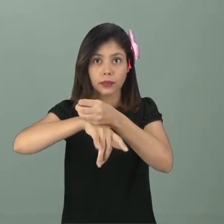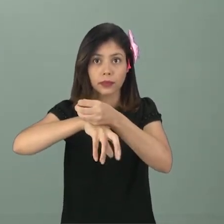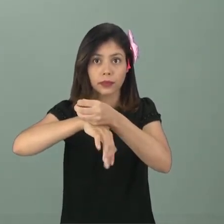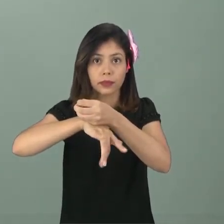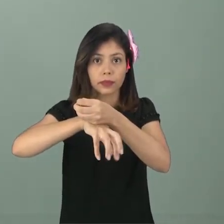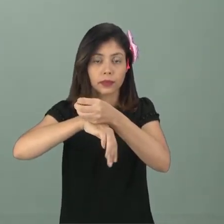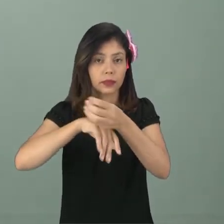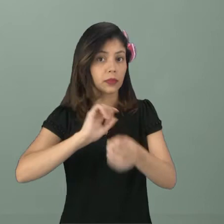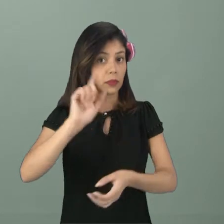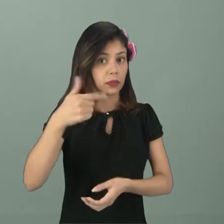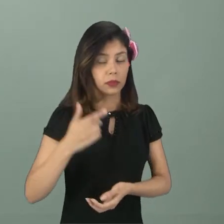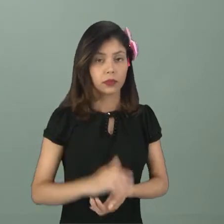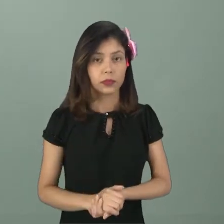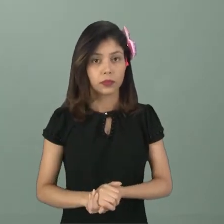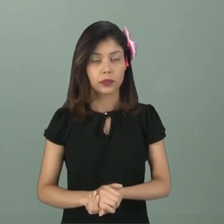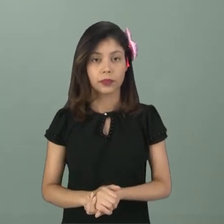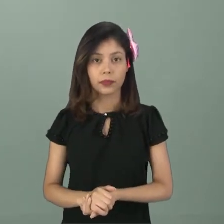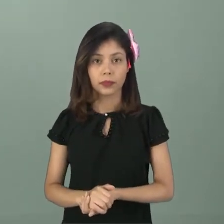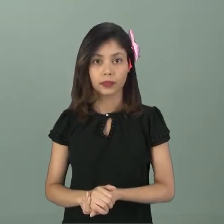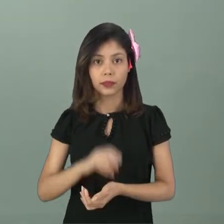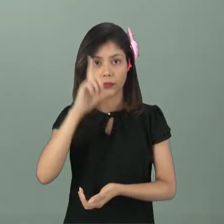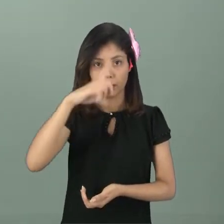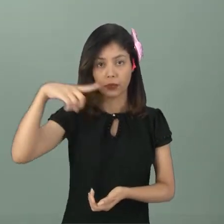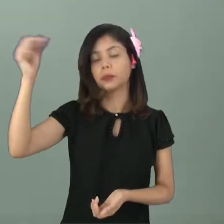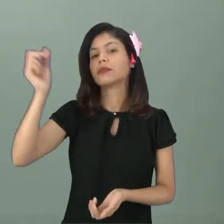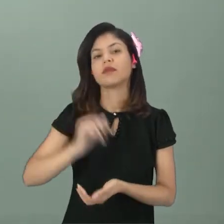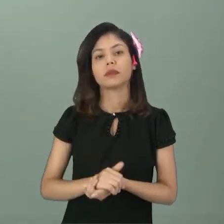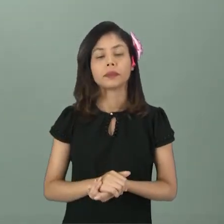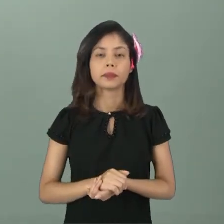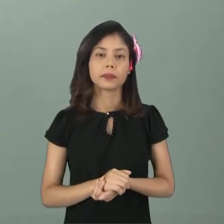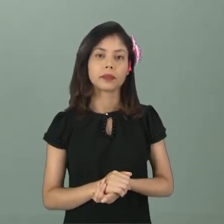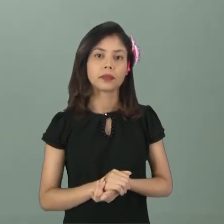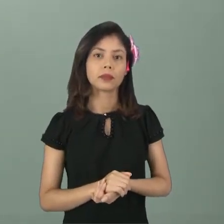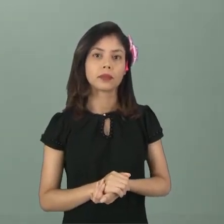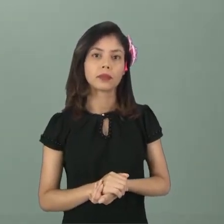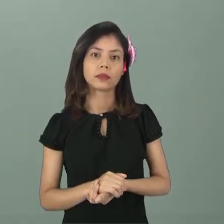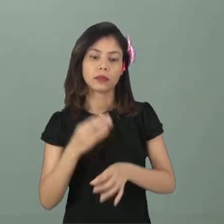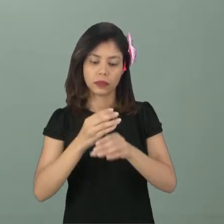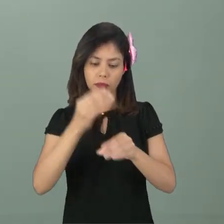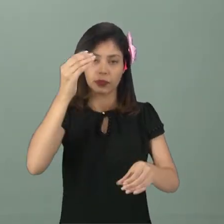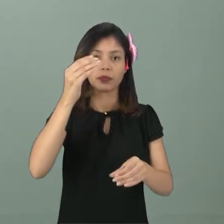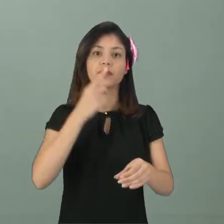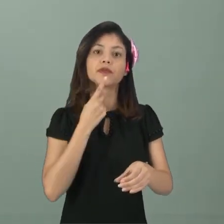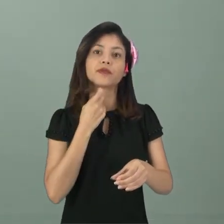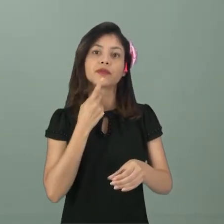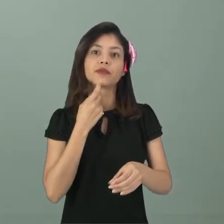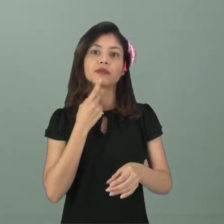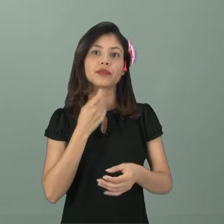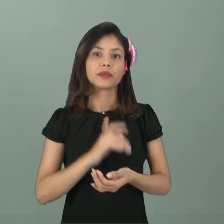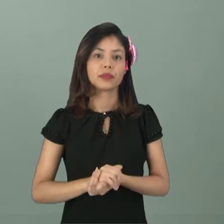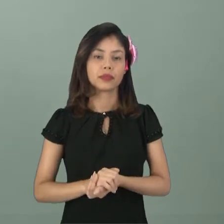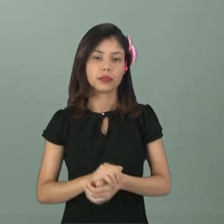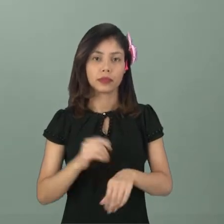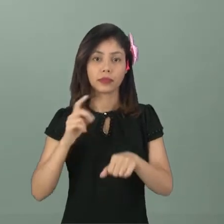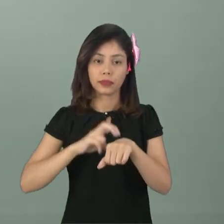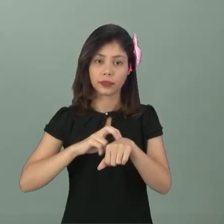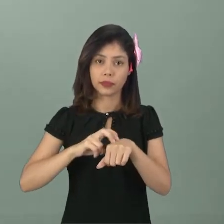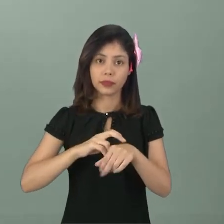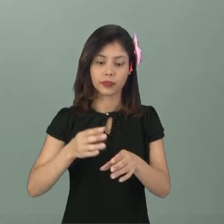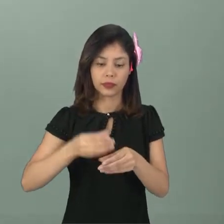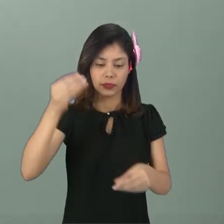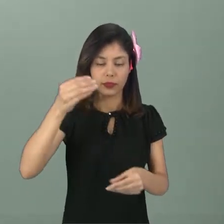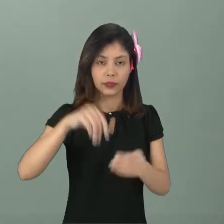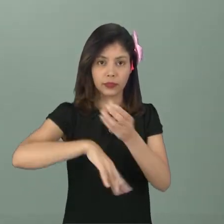de planta, não, perdão, é outro tipo de lua. Se for cultivar uma cebolinha, é outro tipo de lua, e assim vai. Cada